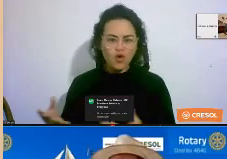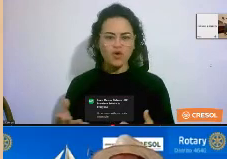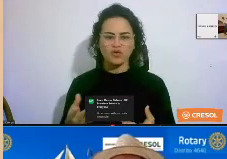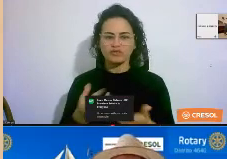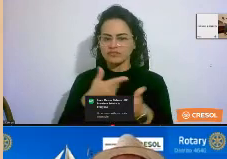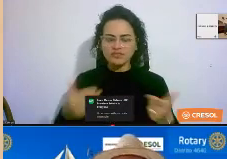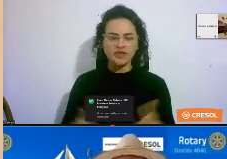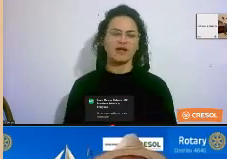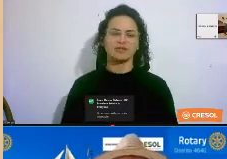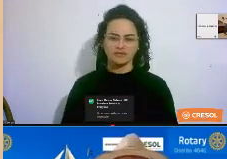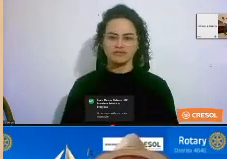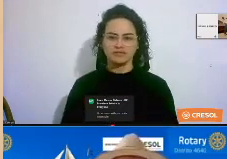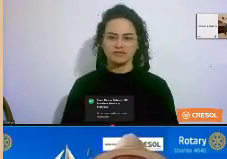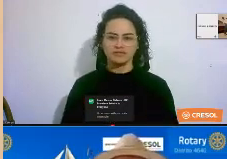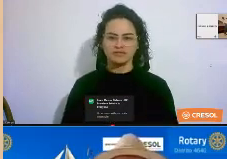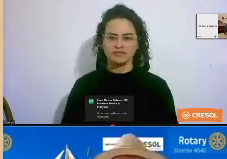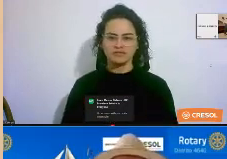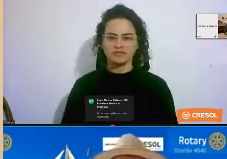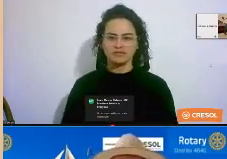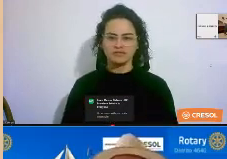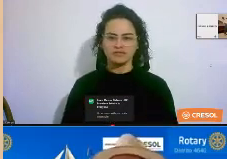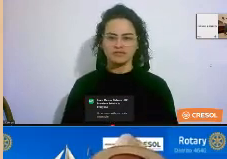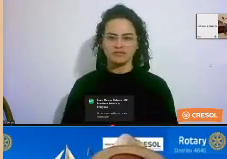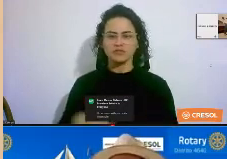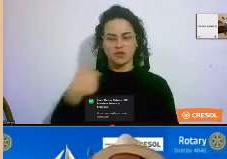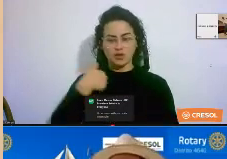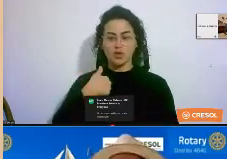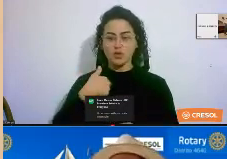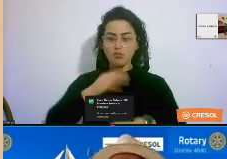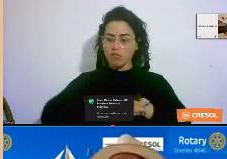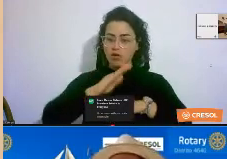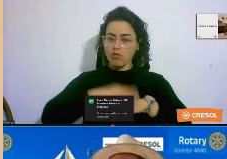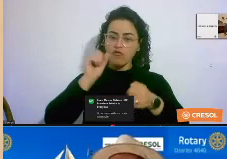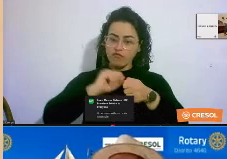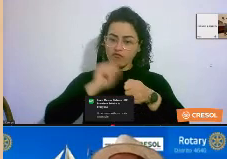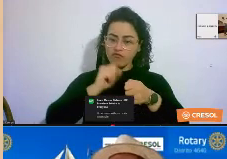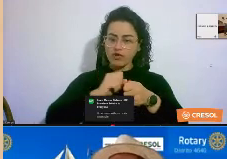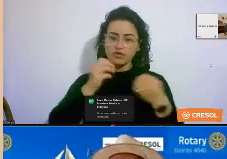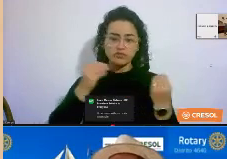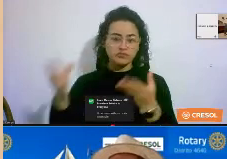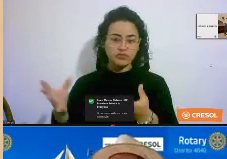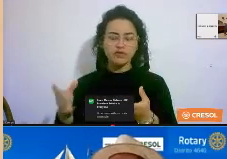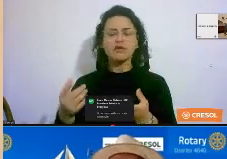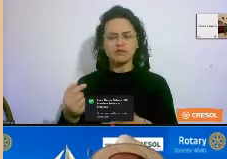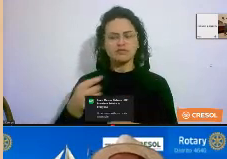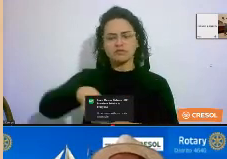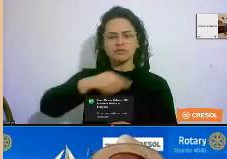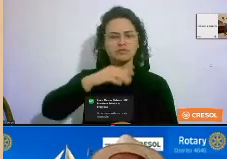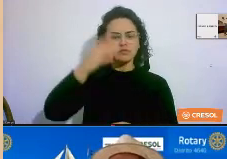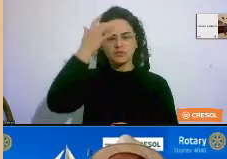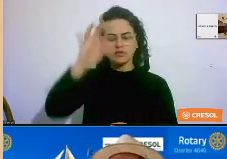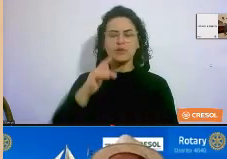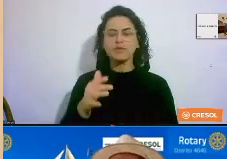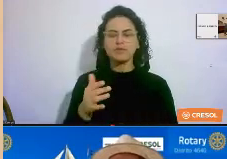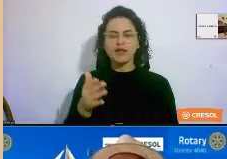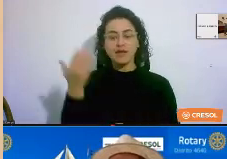que isto, gente, que eu faço, você não sabe, quebrei minha perna, eu tive um